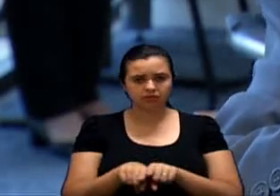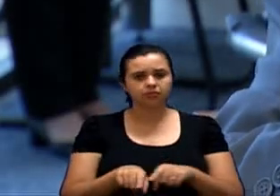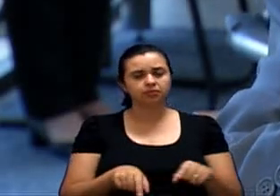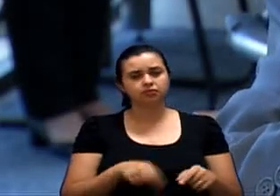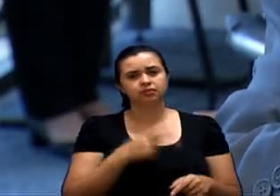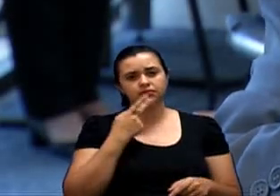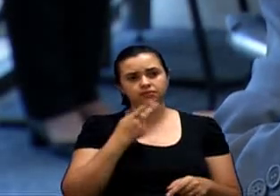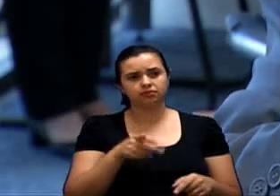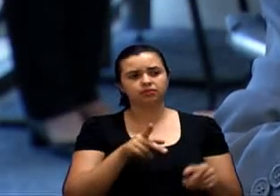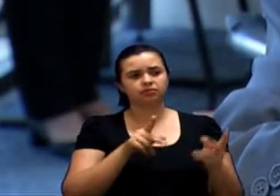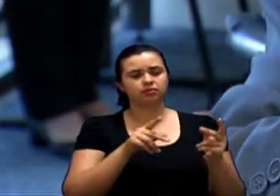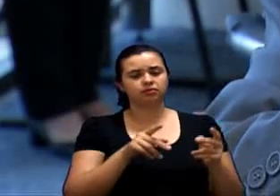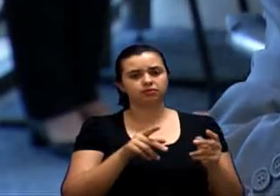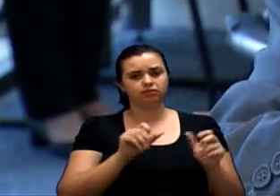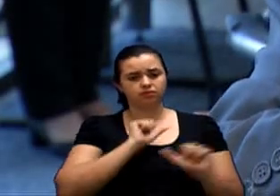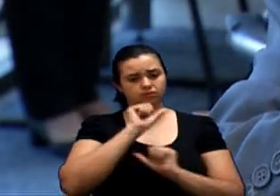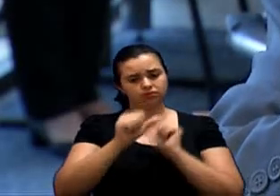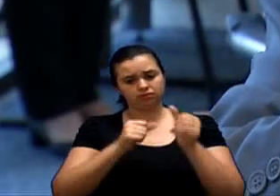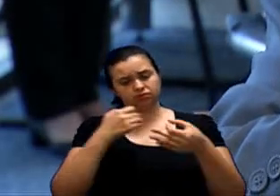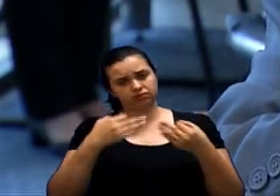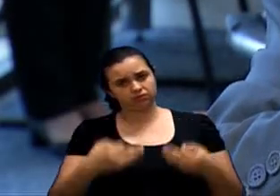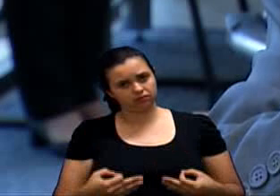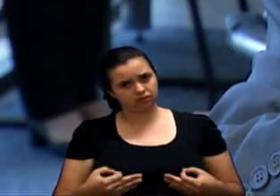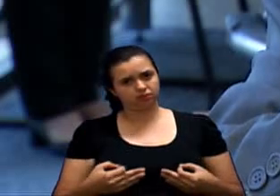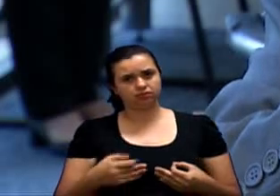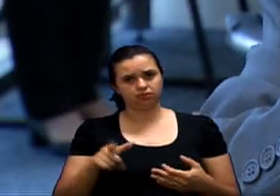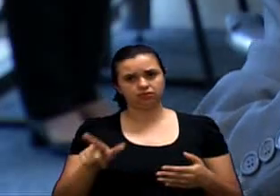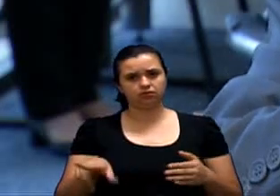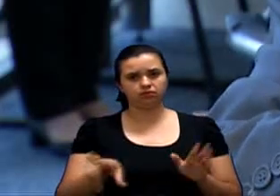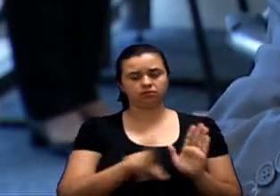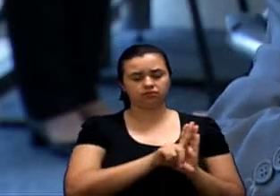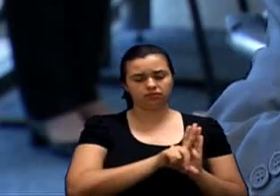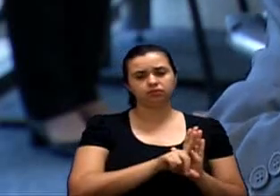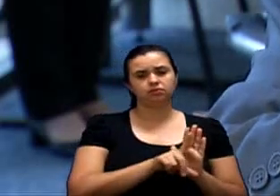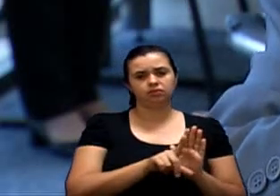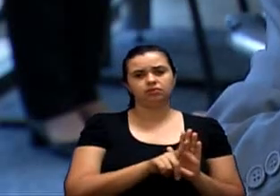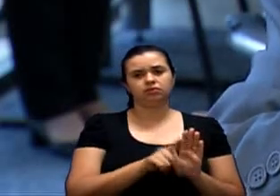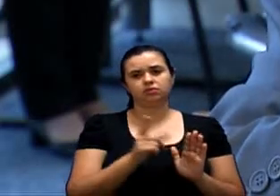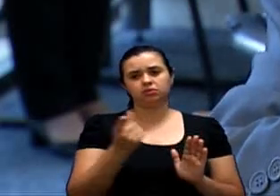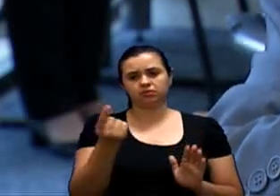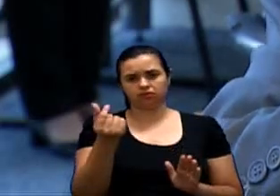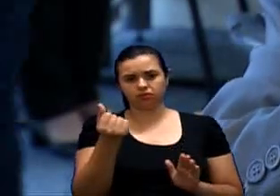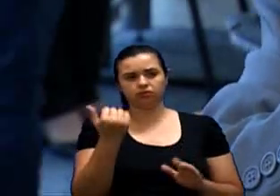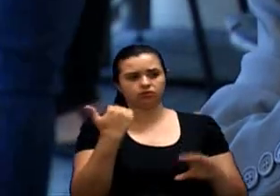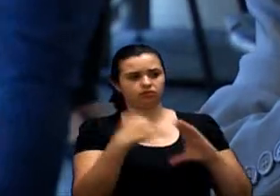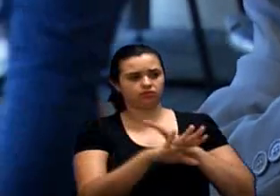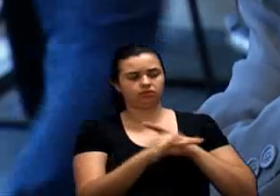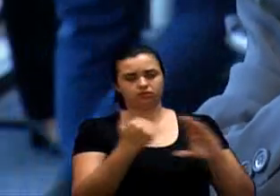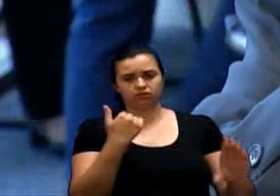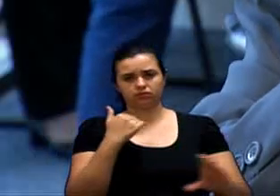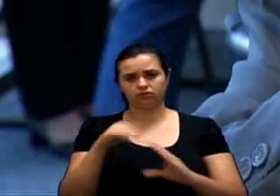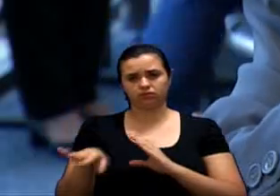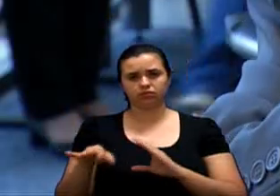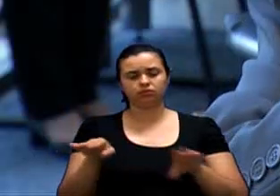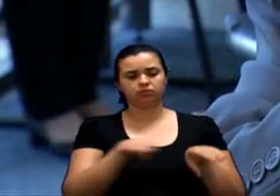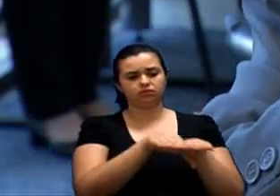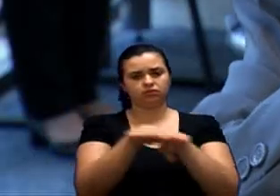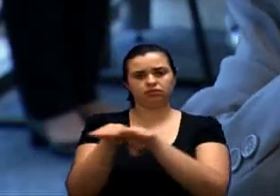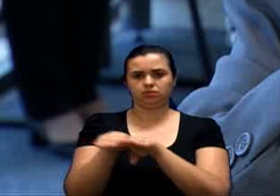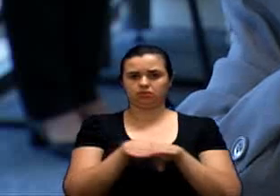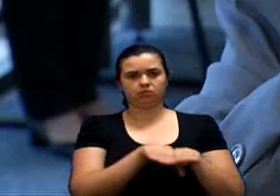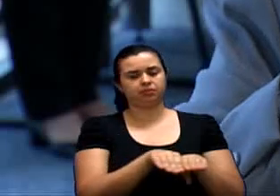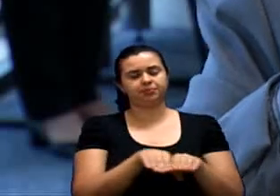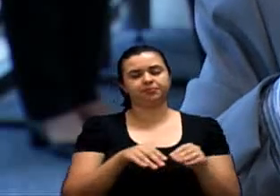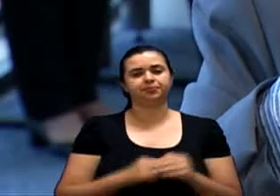eles possam ter direito isso, igual aos demais, sim, pelo menos isso. E o menor repasse é para eles mesmo, de todas as unidades